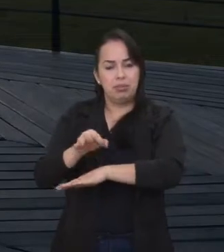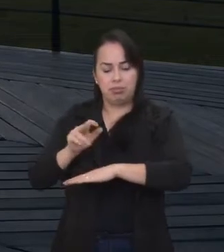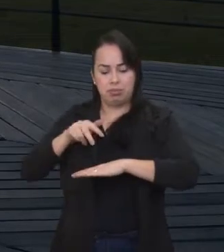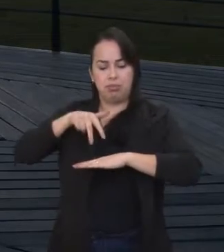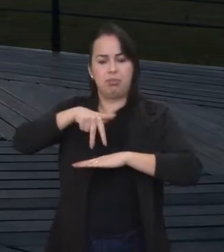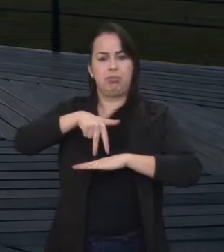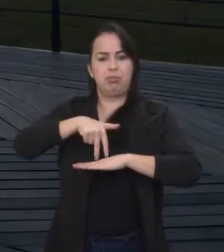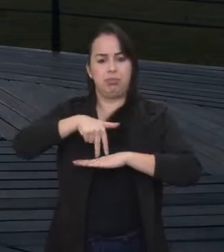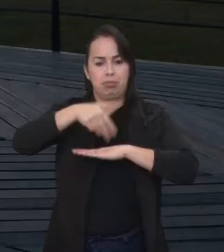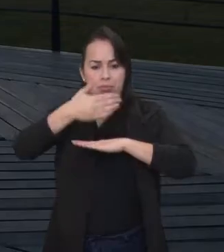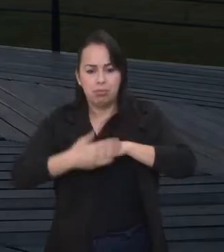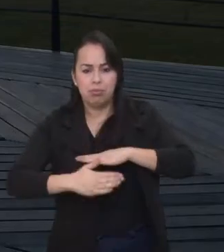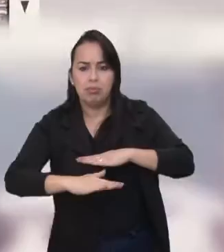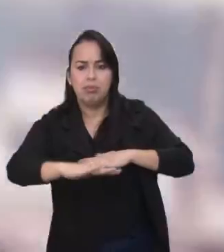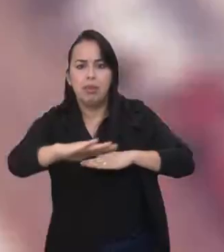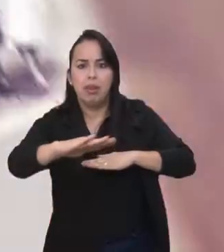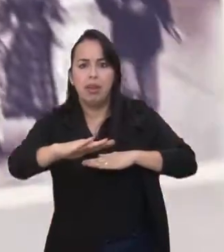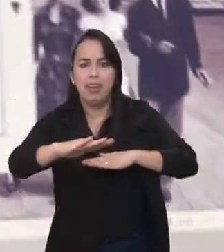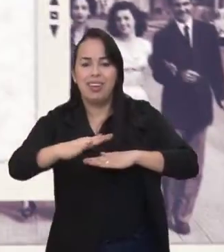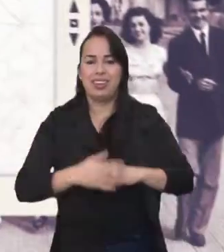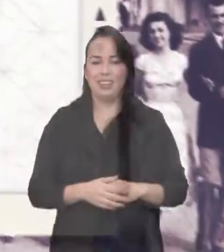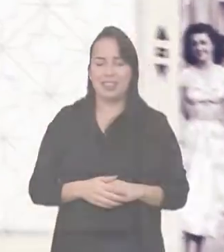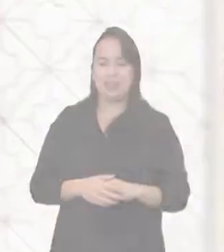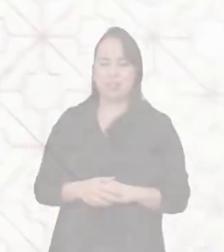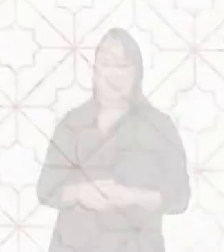banhado. Fica com a gente!